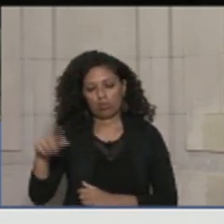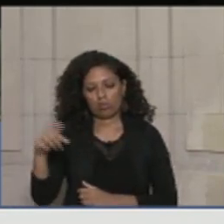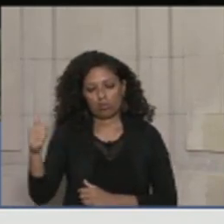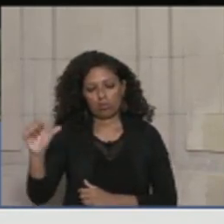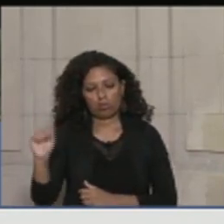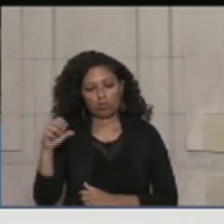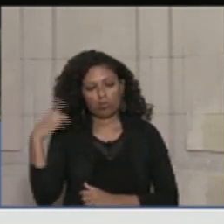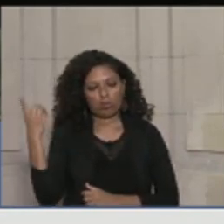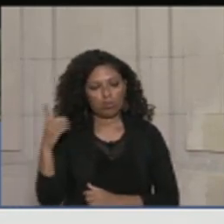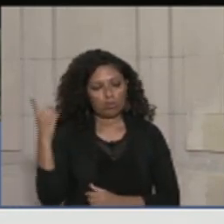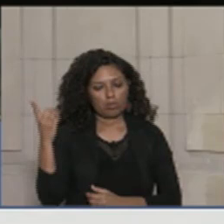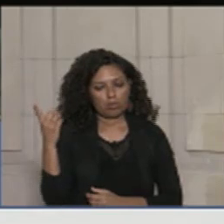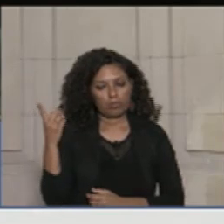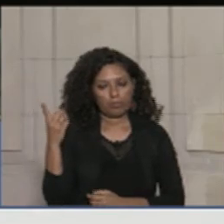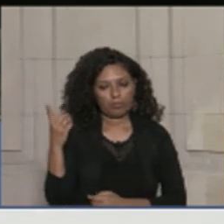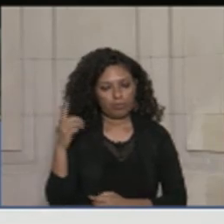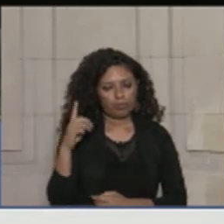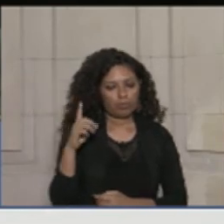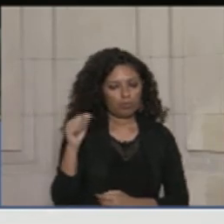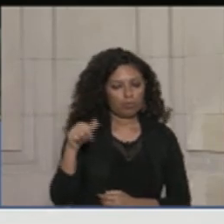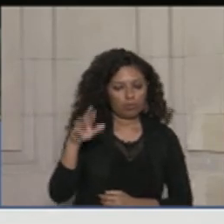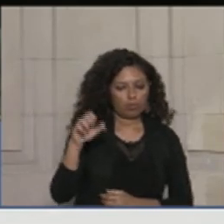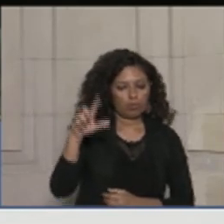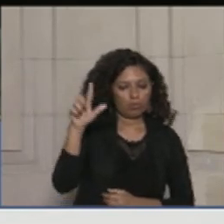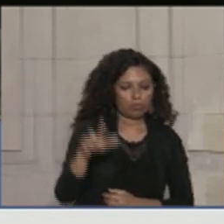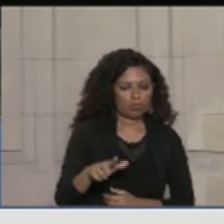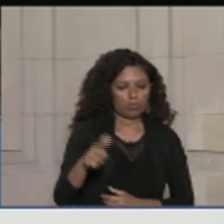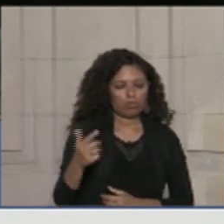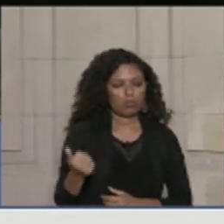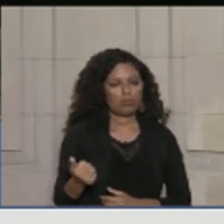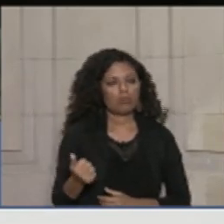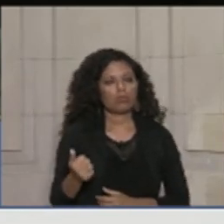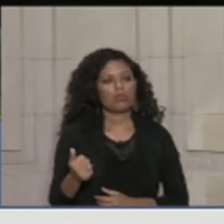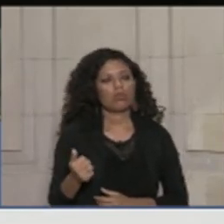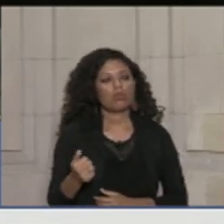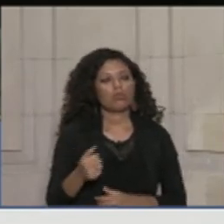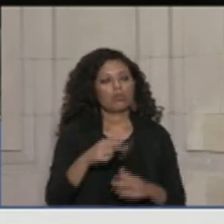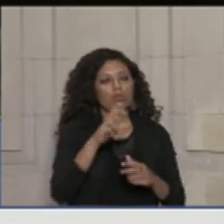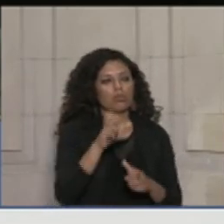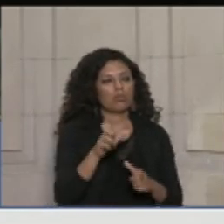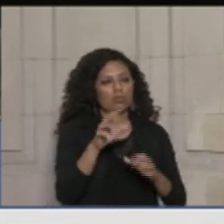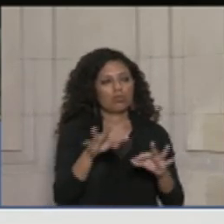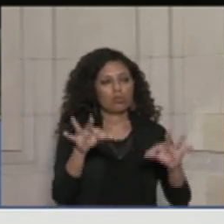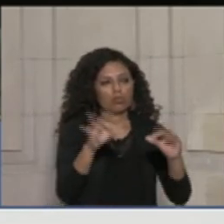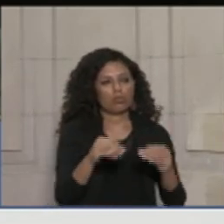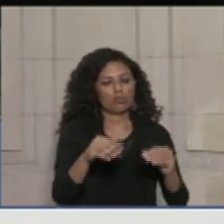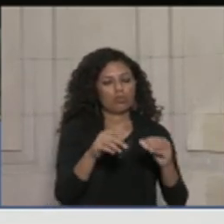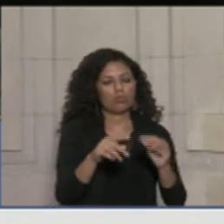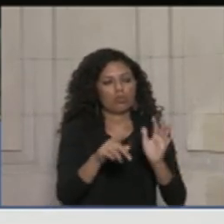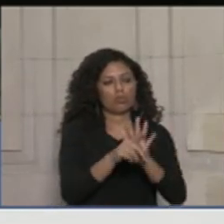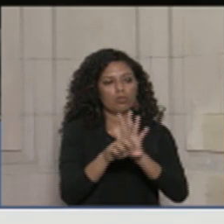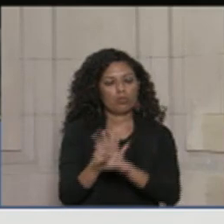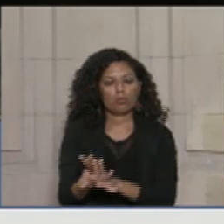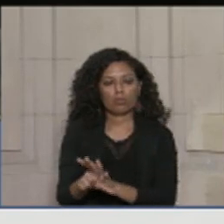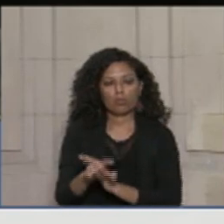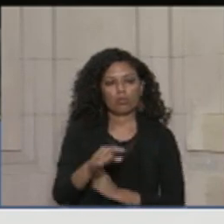3885-A/2018, de autoria do deputado André Lazzaroni. Veto total ao projeto de lei